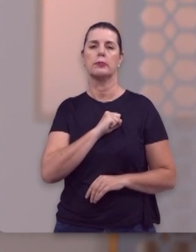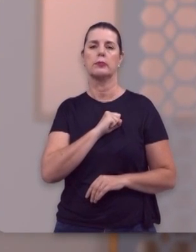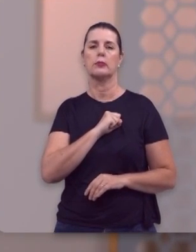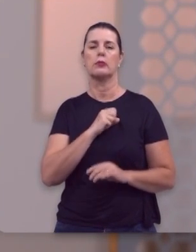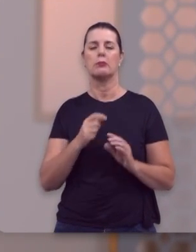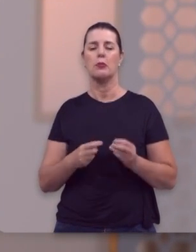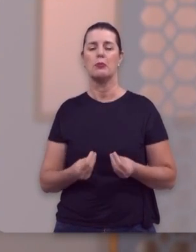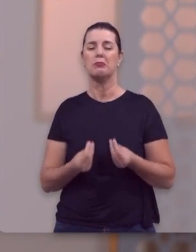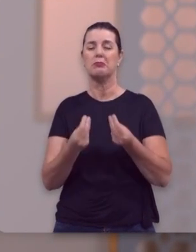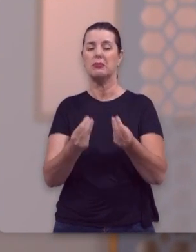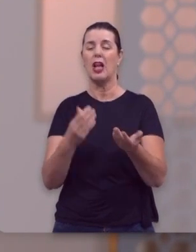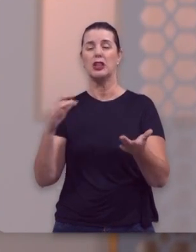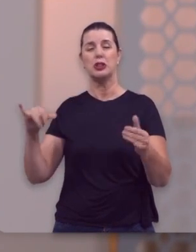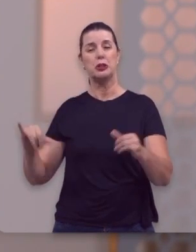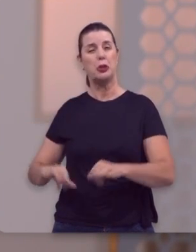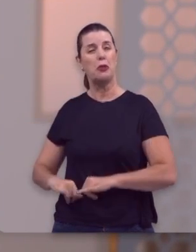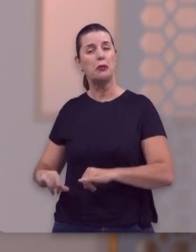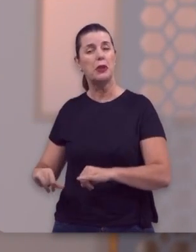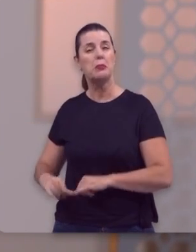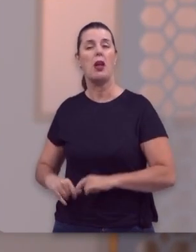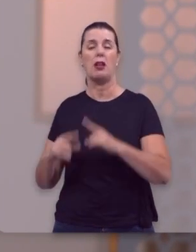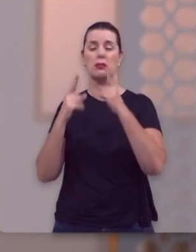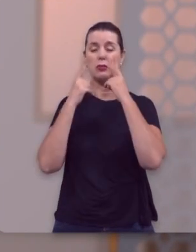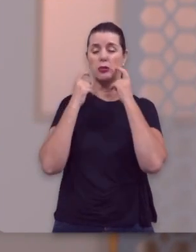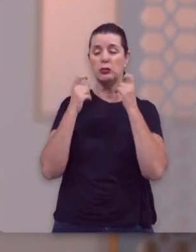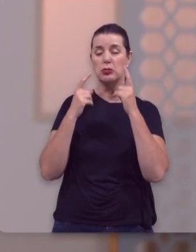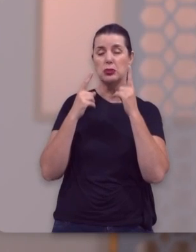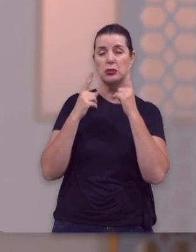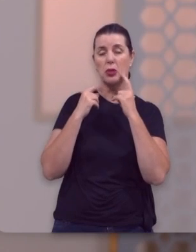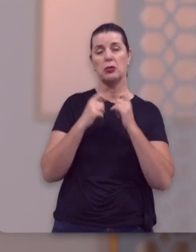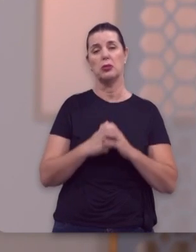trazido sofrimento, choro e dor.